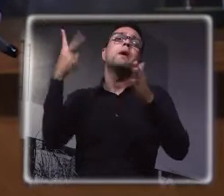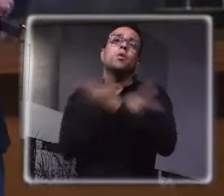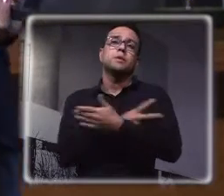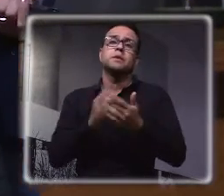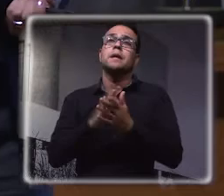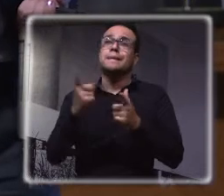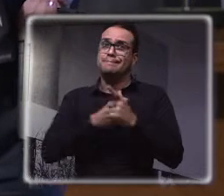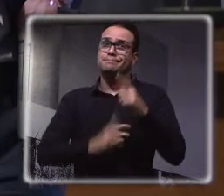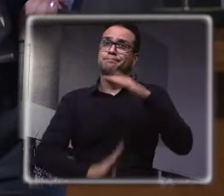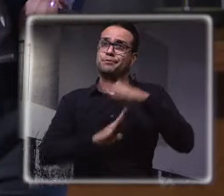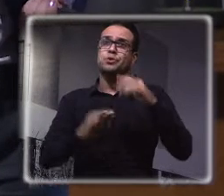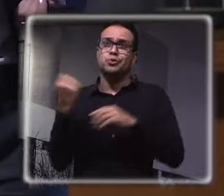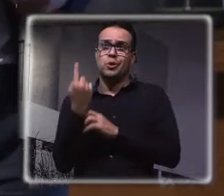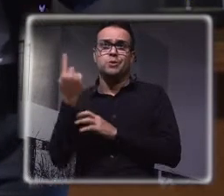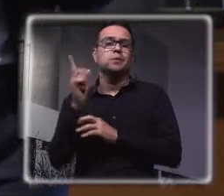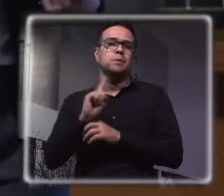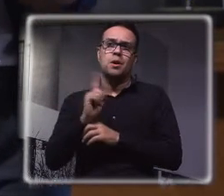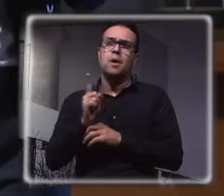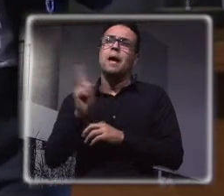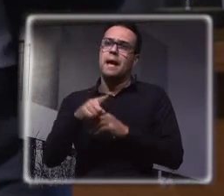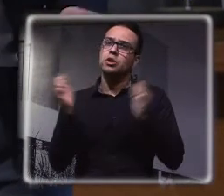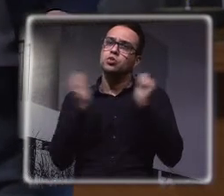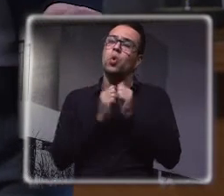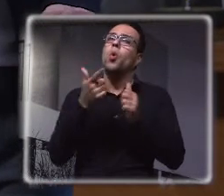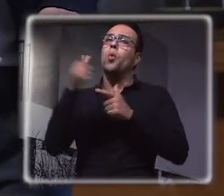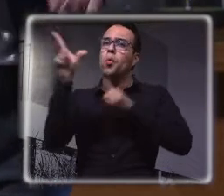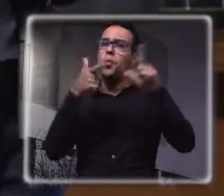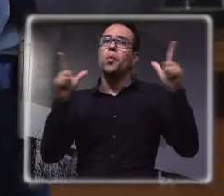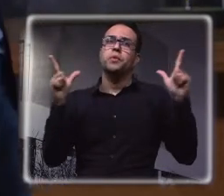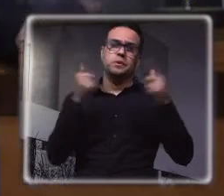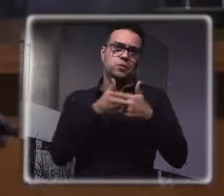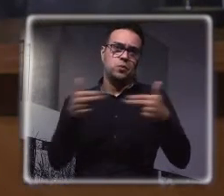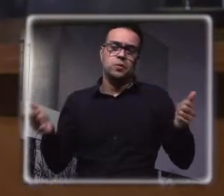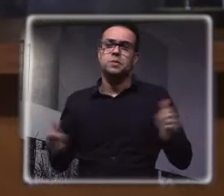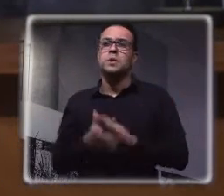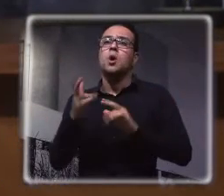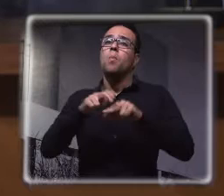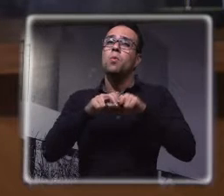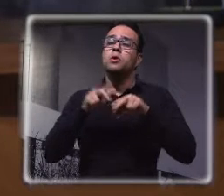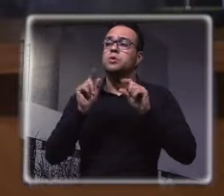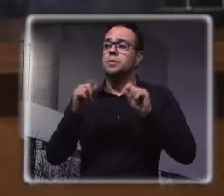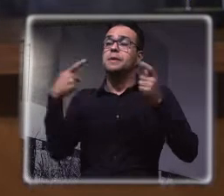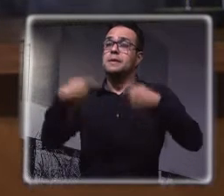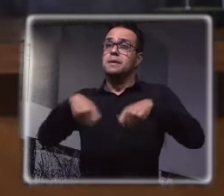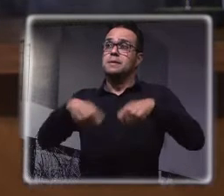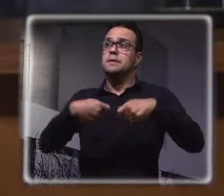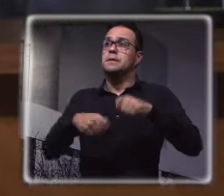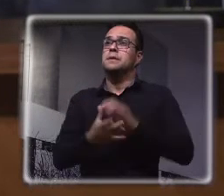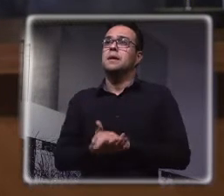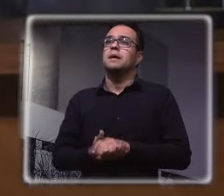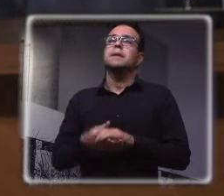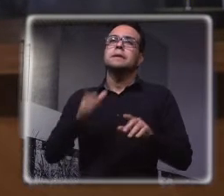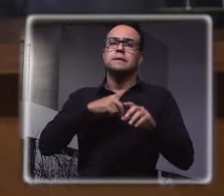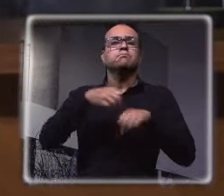superendividamento ele nunca vem sozinho, né? Ele vem acompanhado de outras questões. Por isso, a necessidade de, então, fornecer